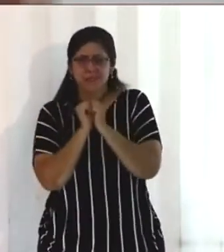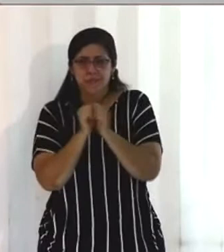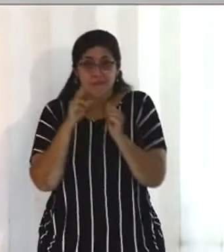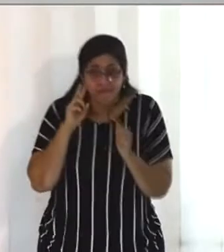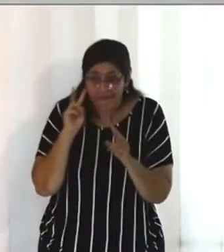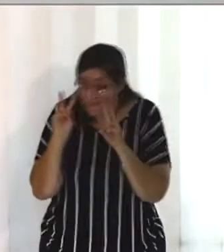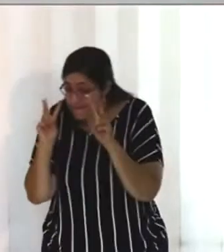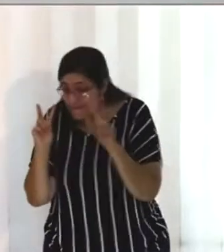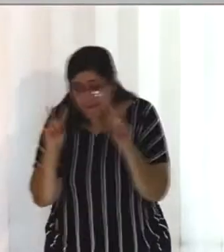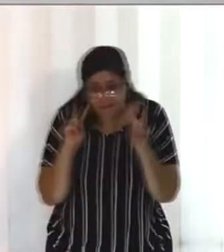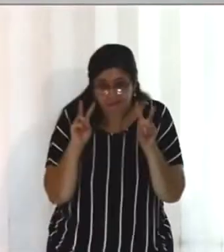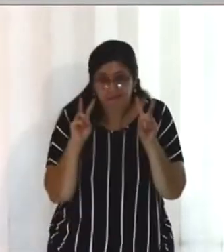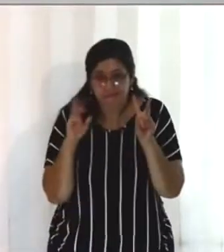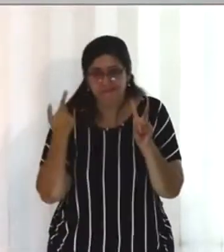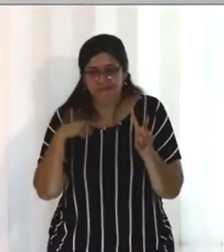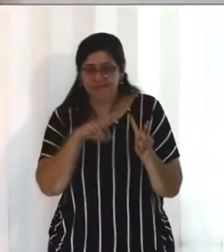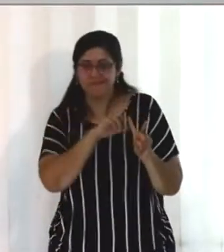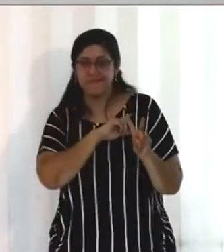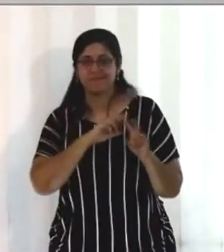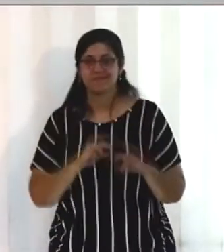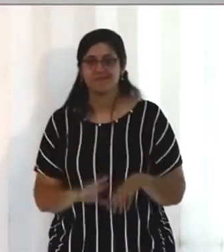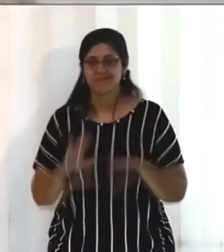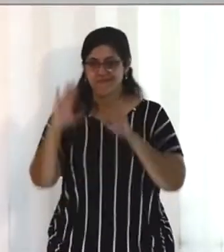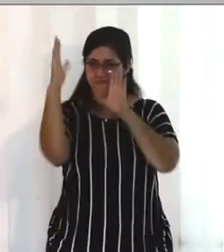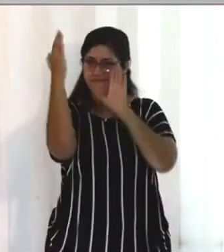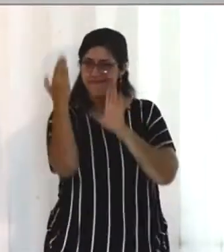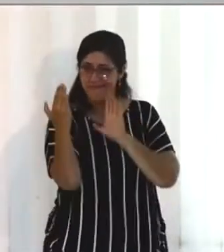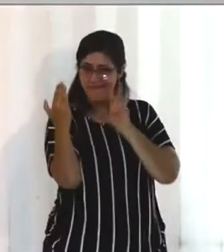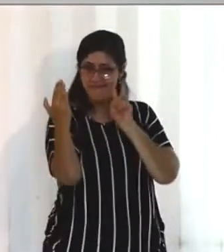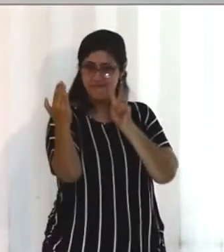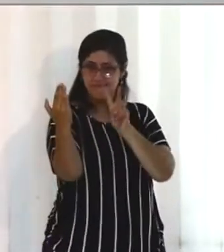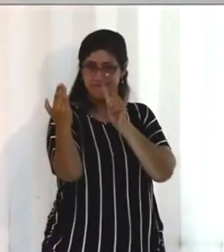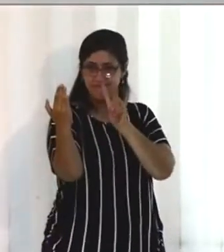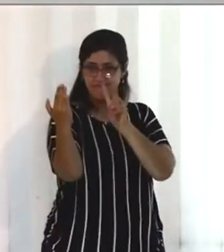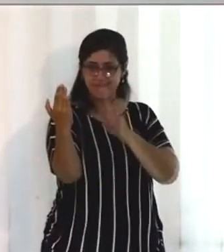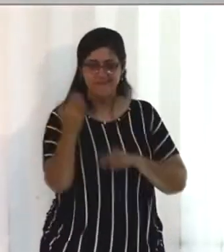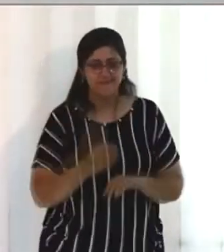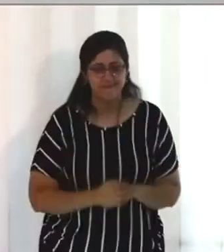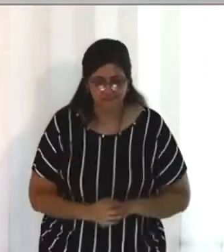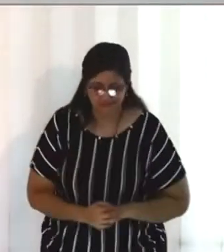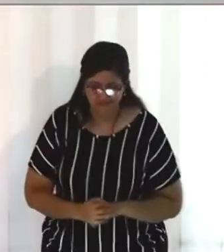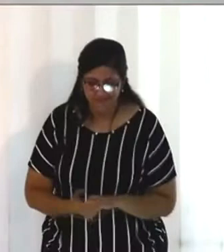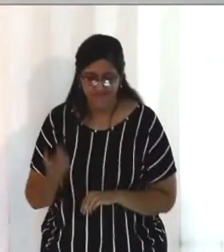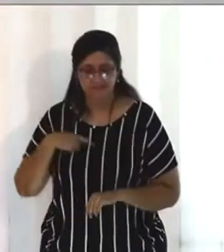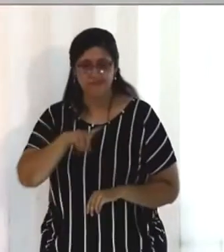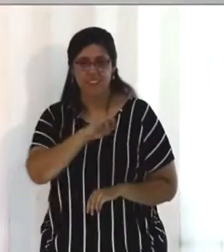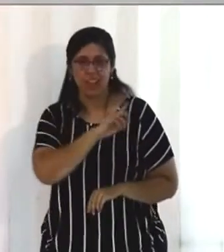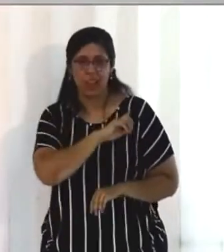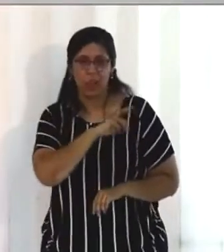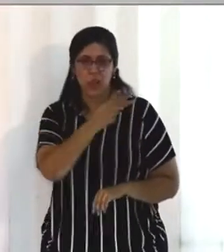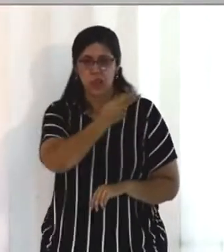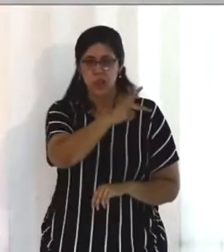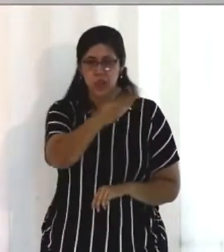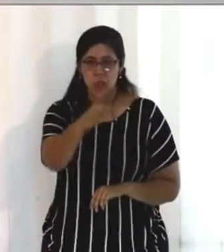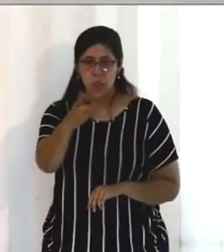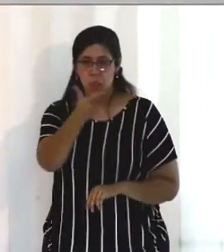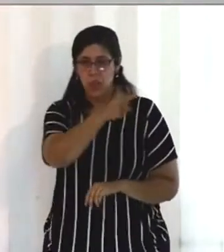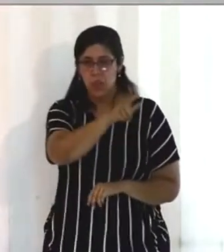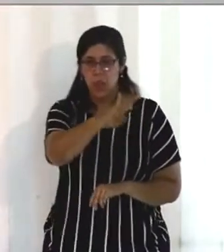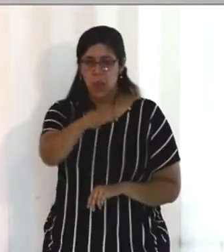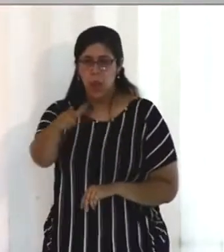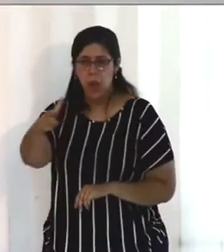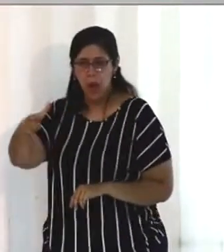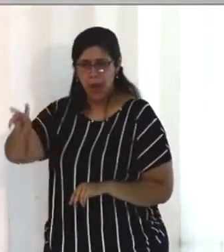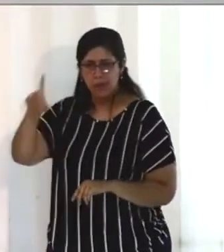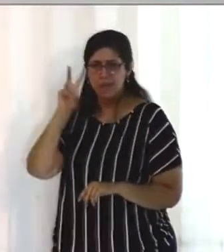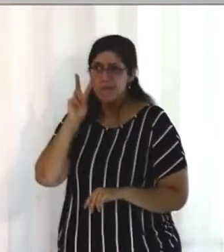olho, como os americanos falam, face to face, caminhar olhando uns para os outros, todos juntos olhando